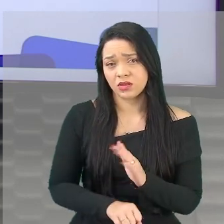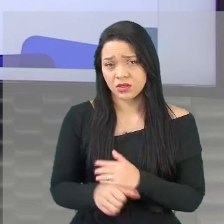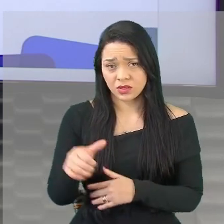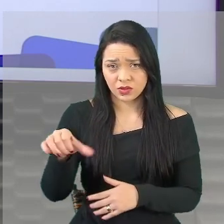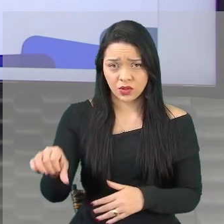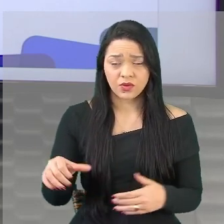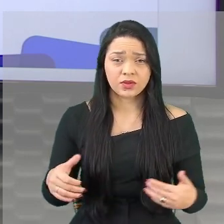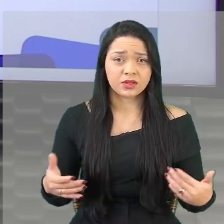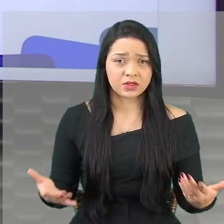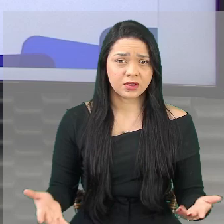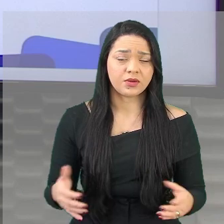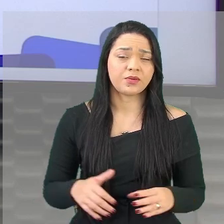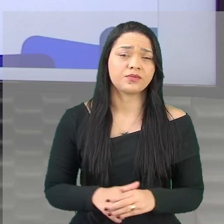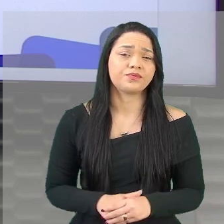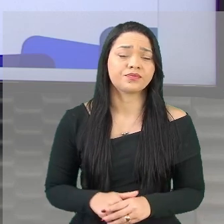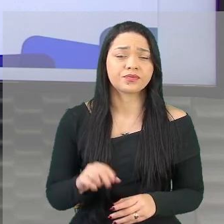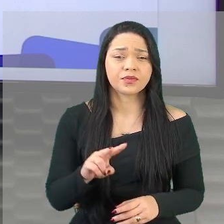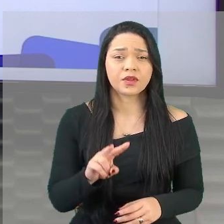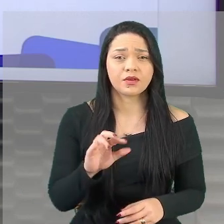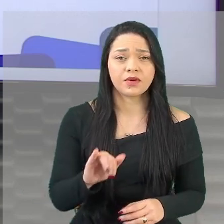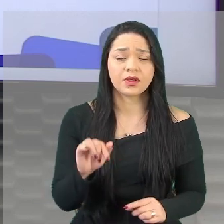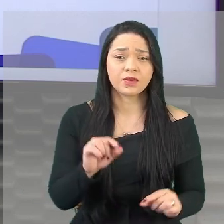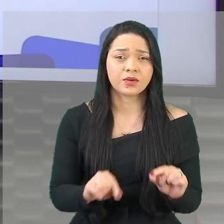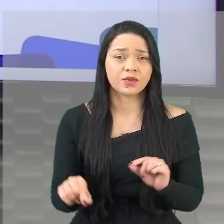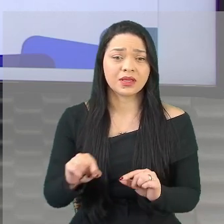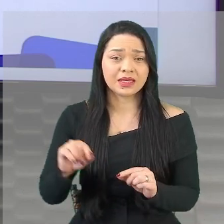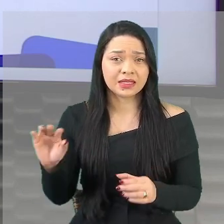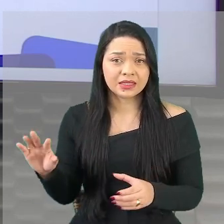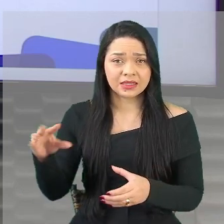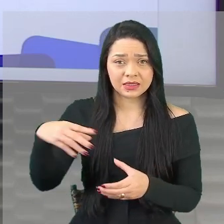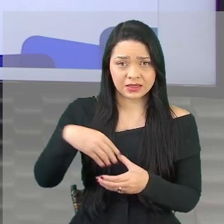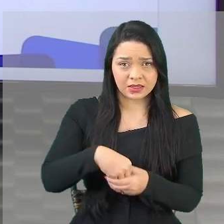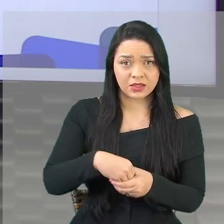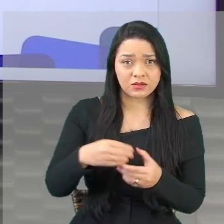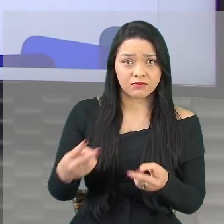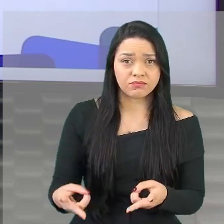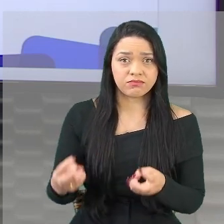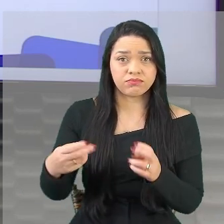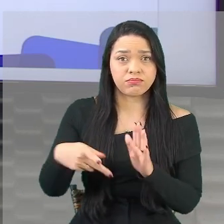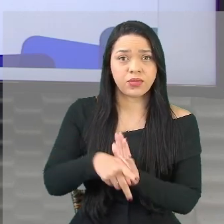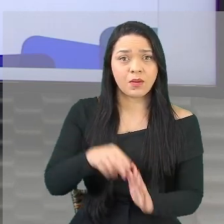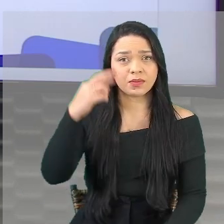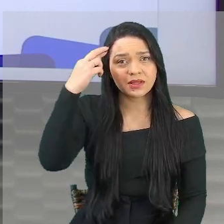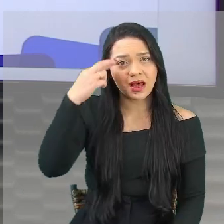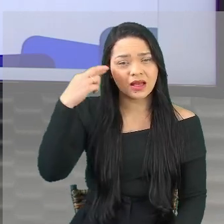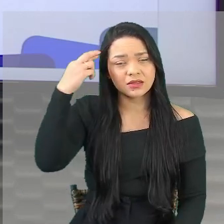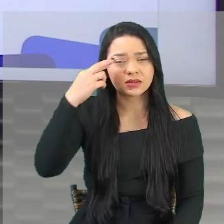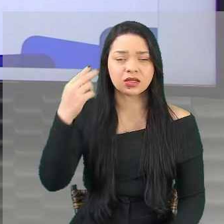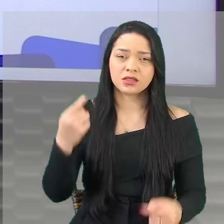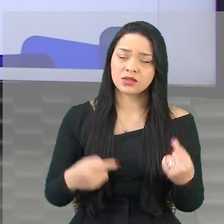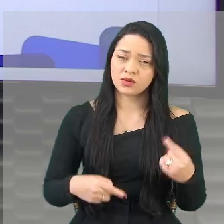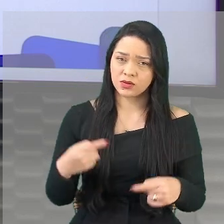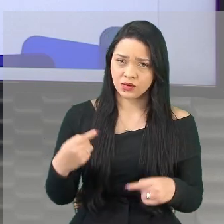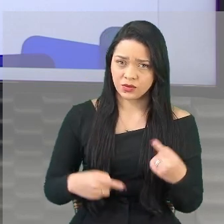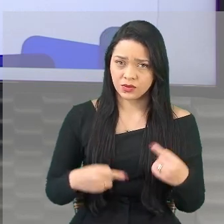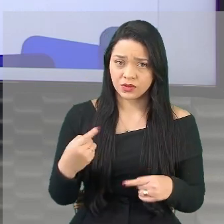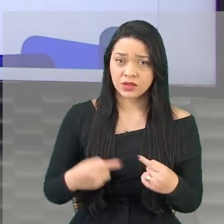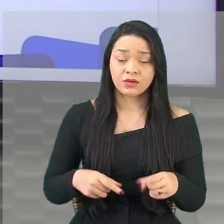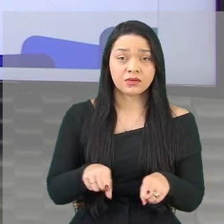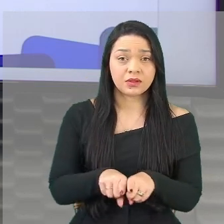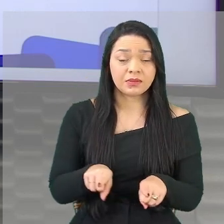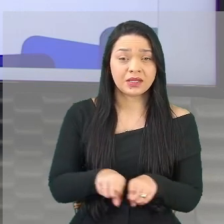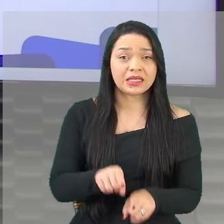esses sujeitos que vão estar dentro de um aspecto da razão, ou da discussão dessa razão, e entender